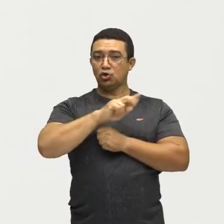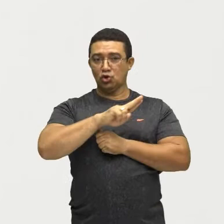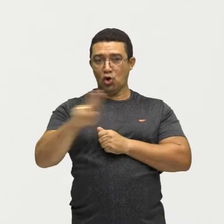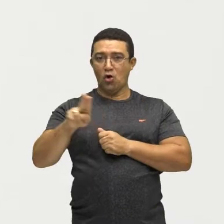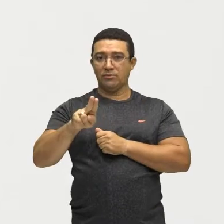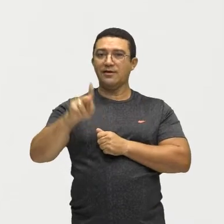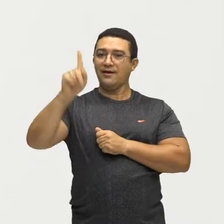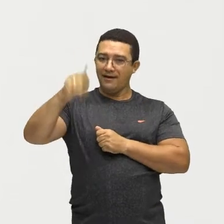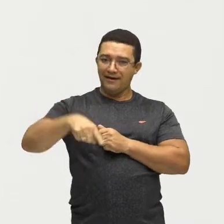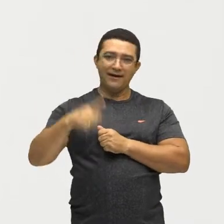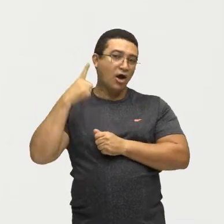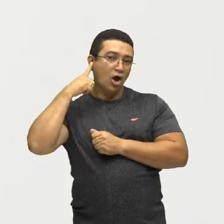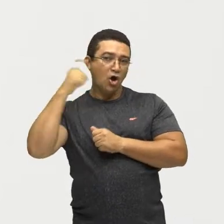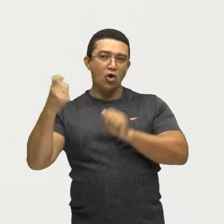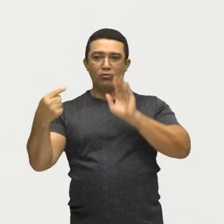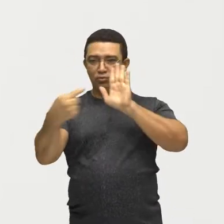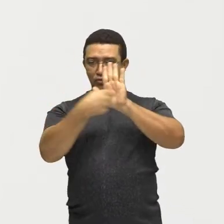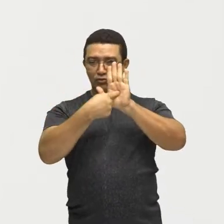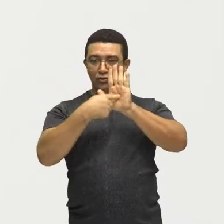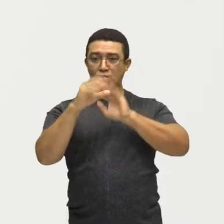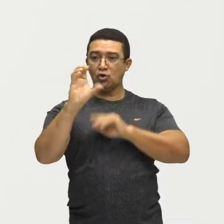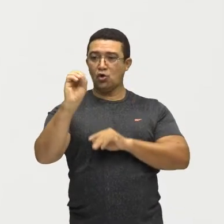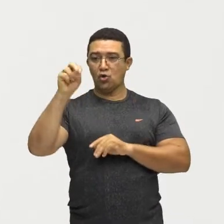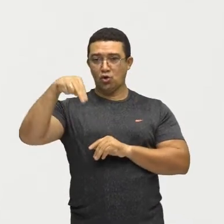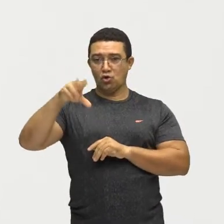falamos que é onomatopeia.